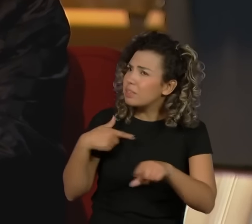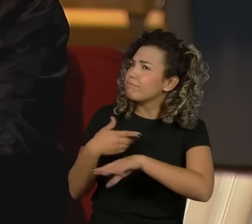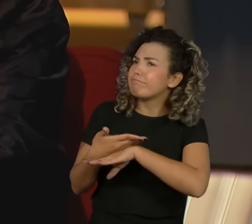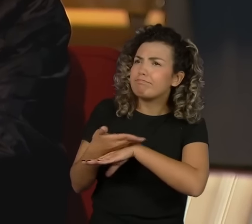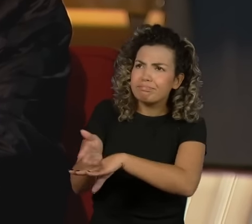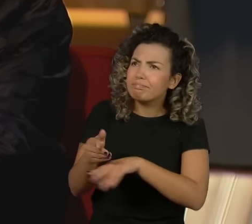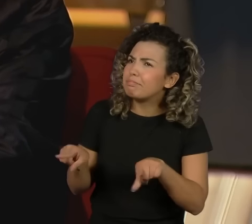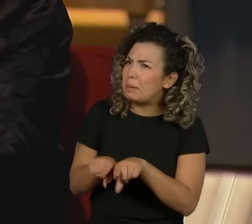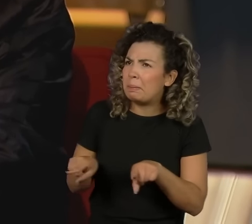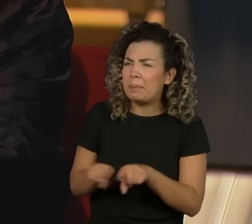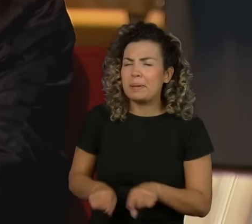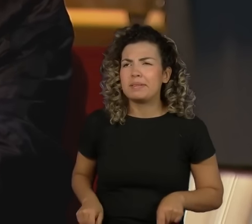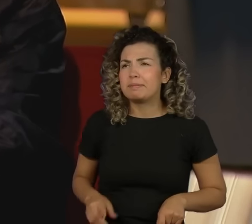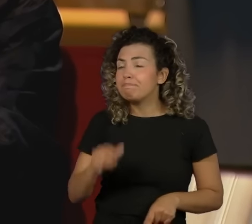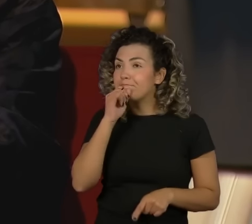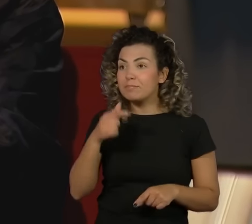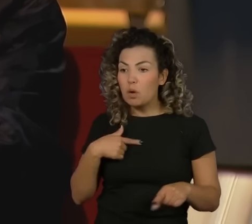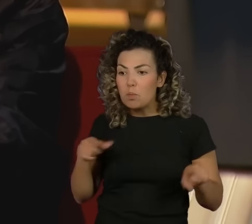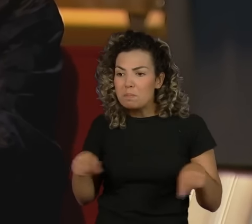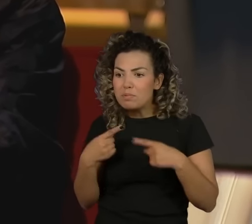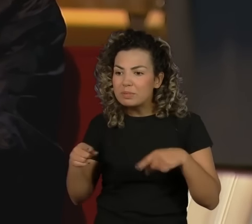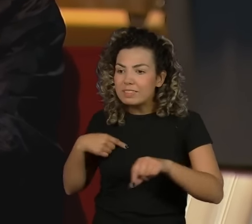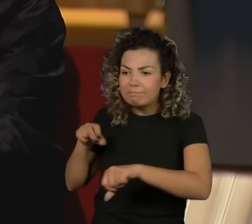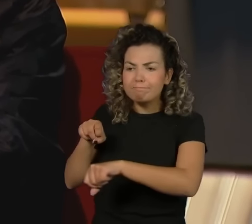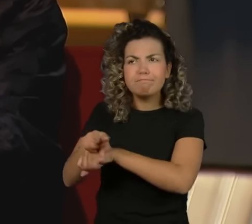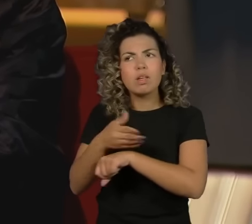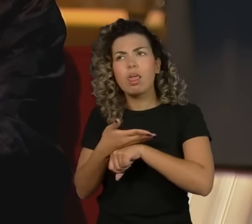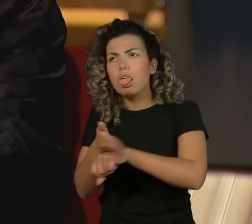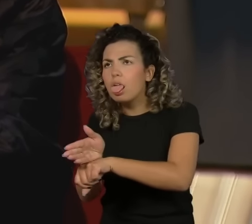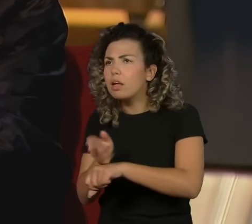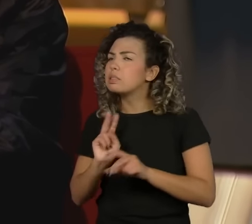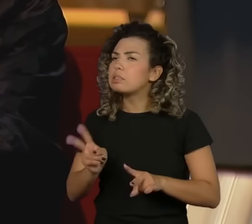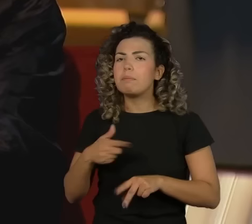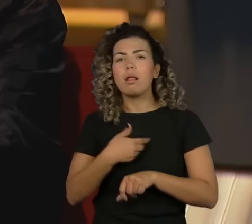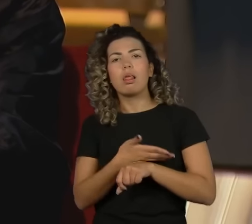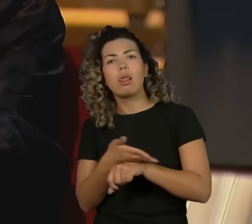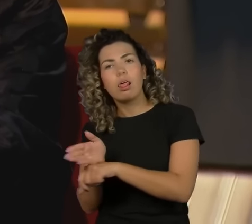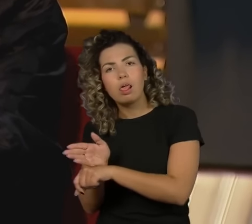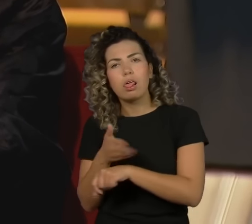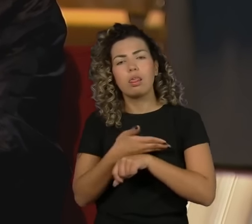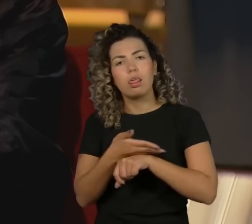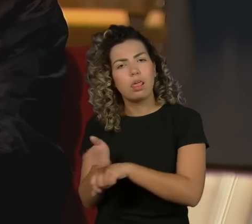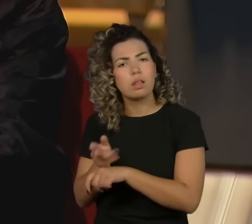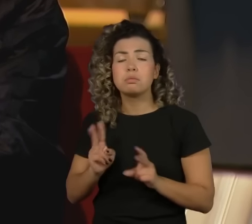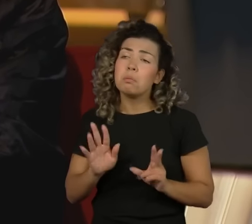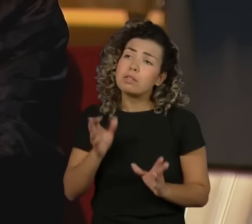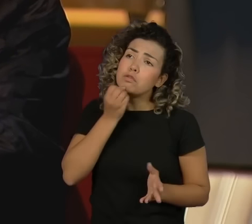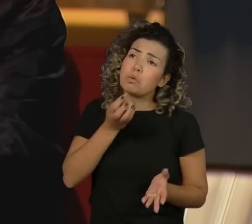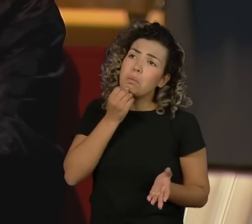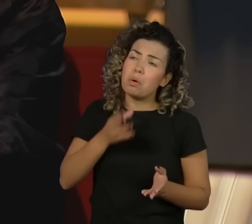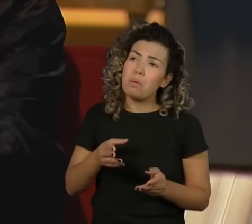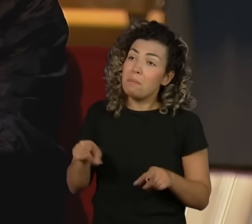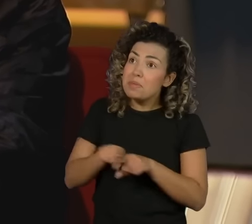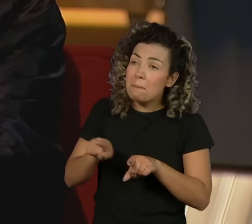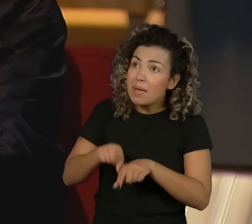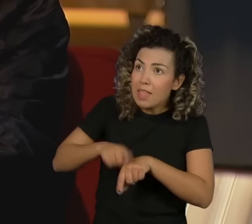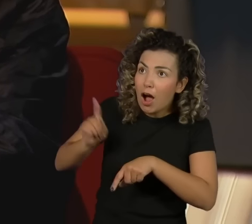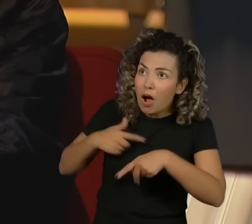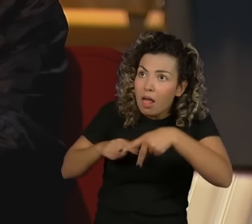na música tardiamente. Tudo foi tardio, entendeu? Isso foi bom. Até mesmo para bater punheta